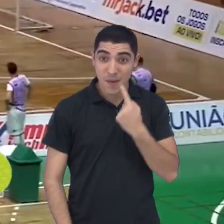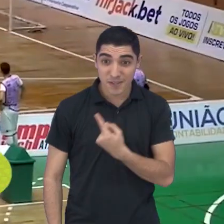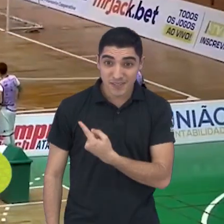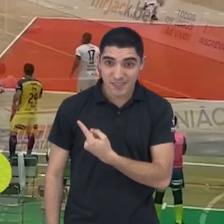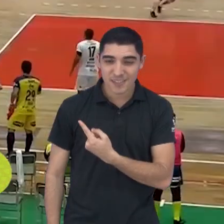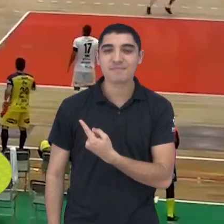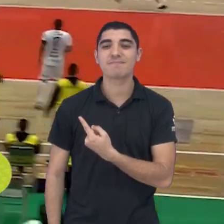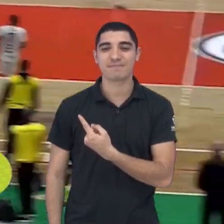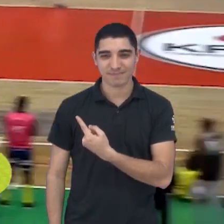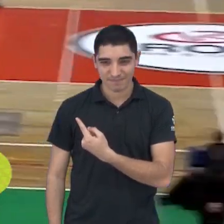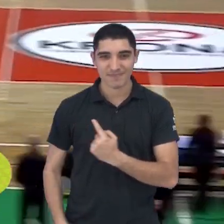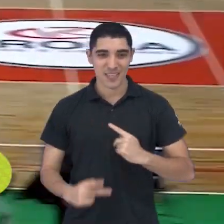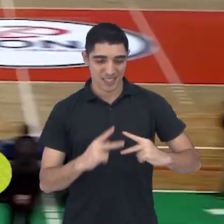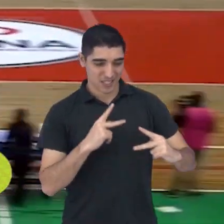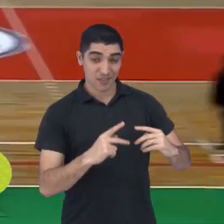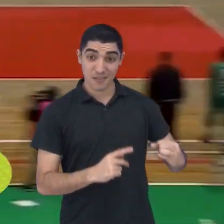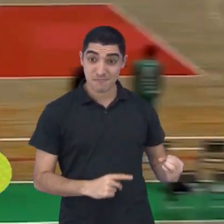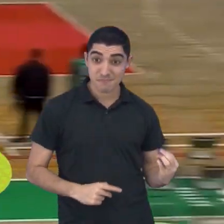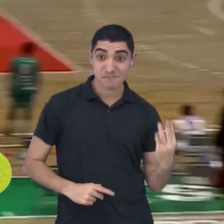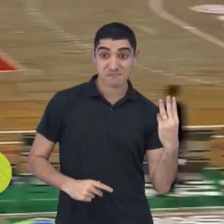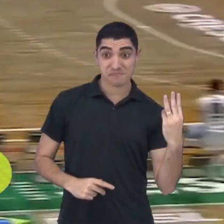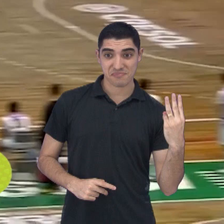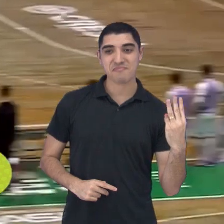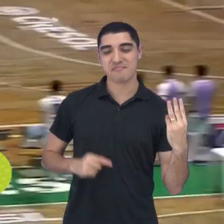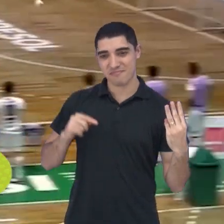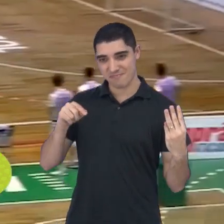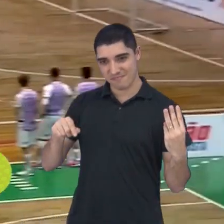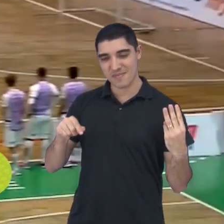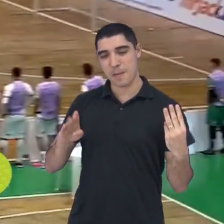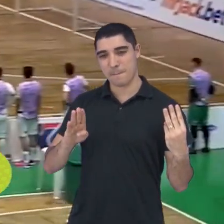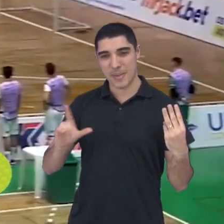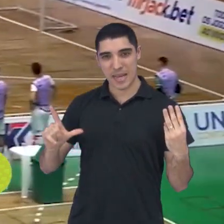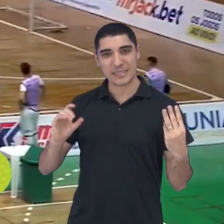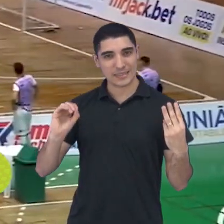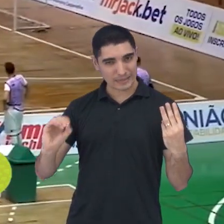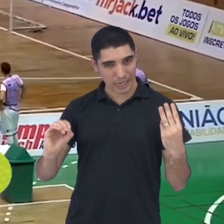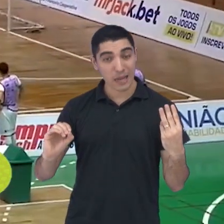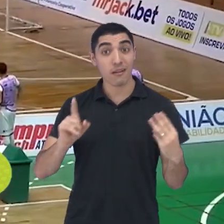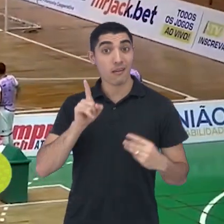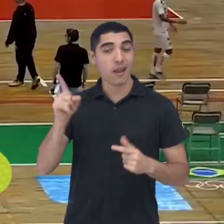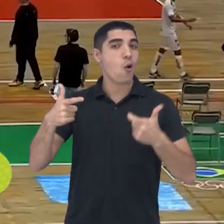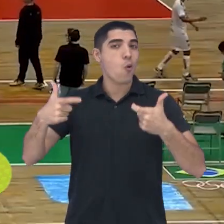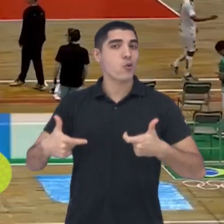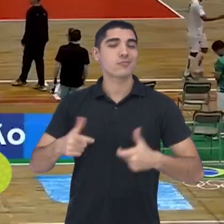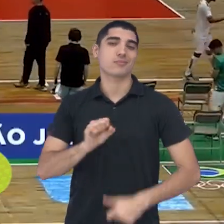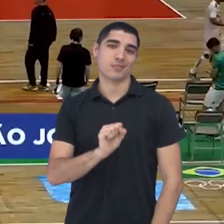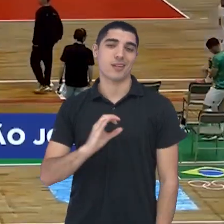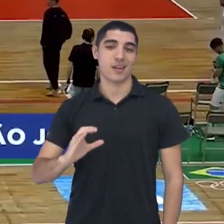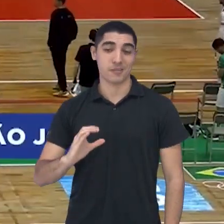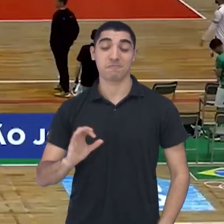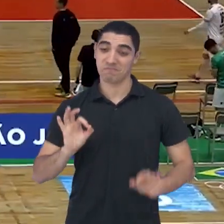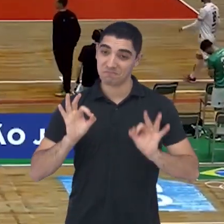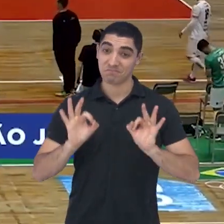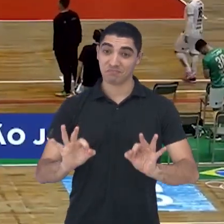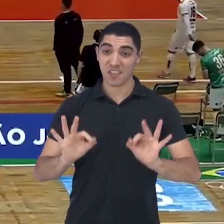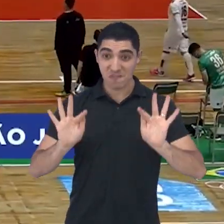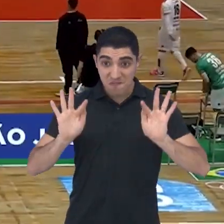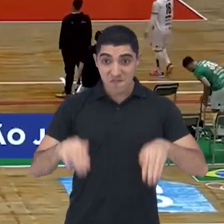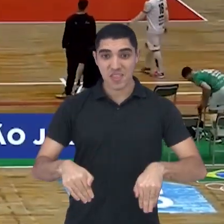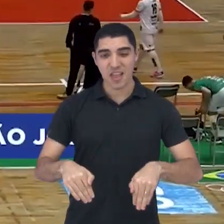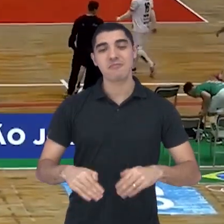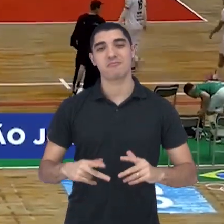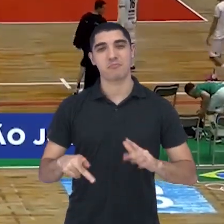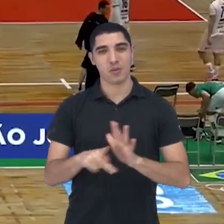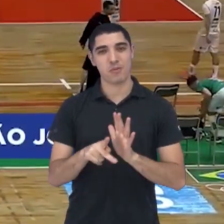entrou. Era o terceiro do São José em Santa Catarina. Rony é o nome do gol e ficou nisso. Final no ginásio Bernardo Werner